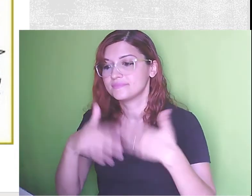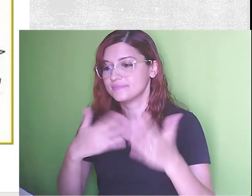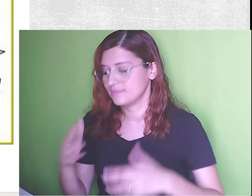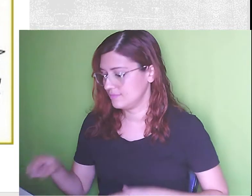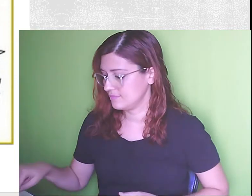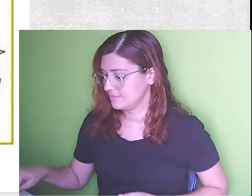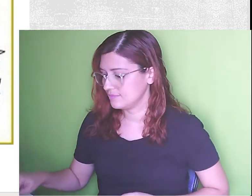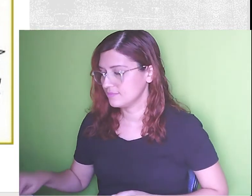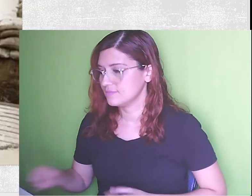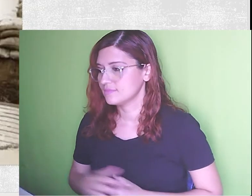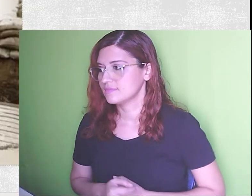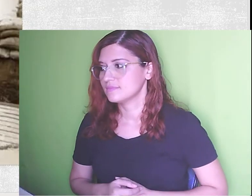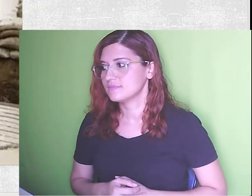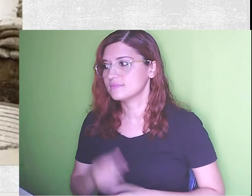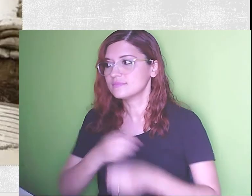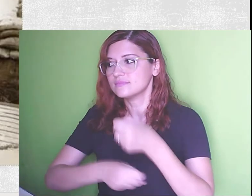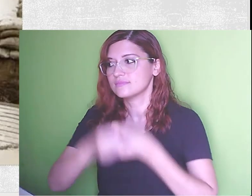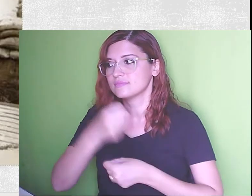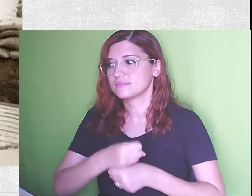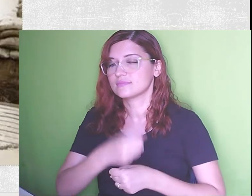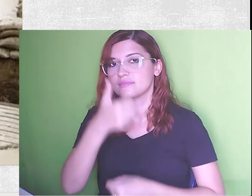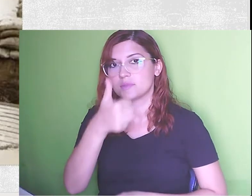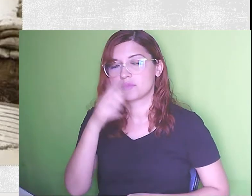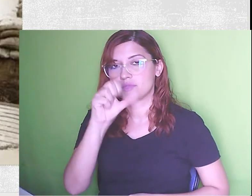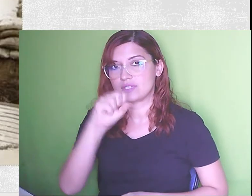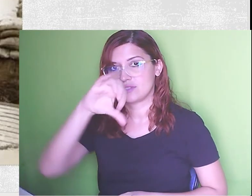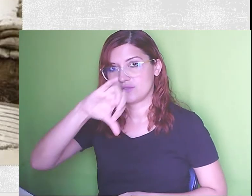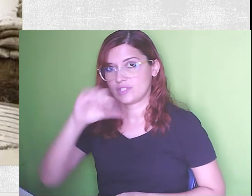manifestaram suas insatisfações,